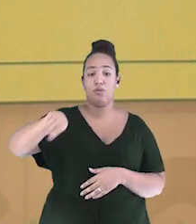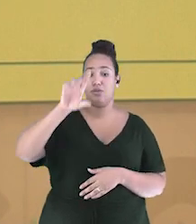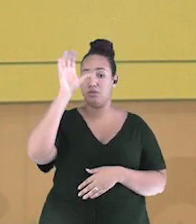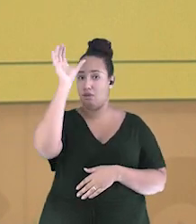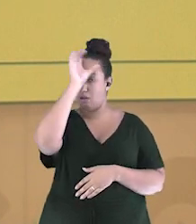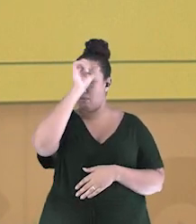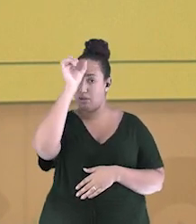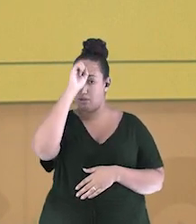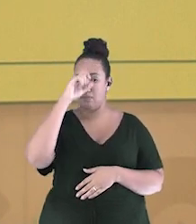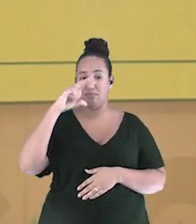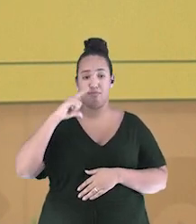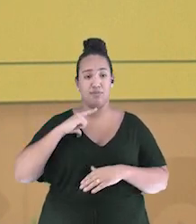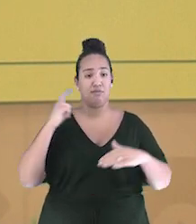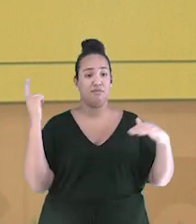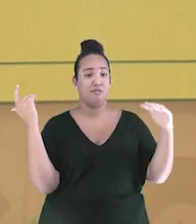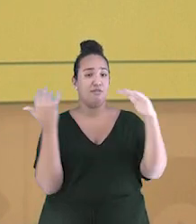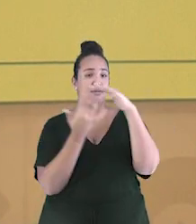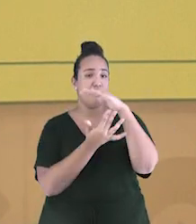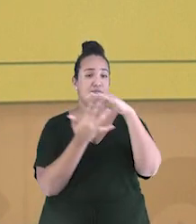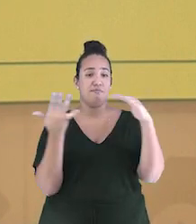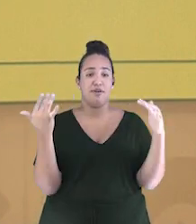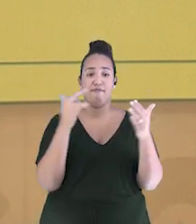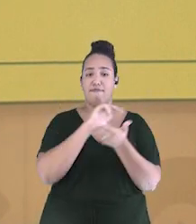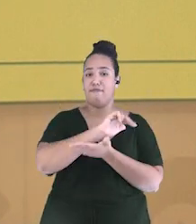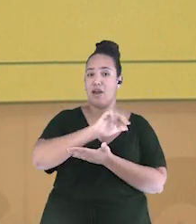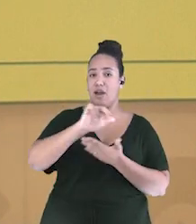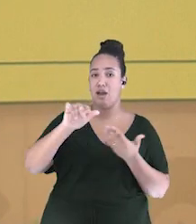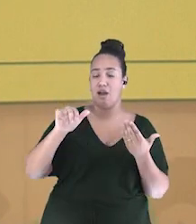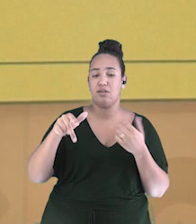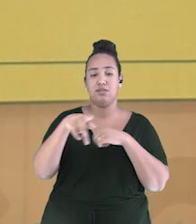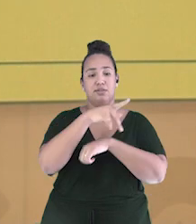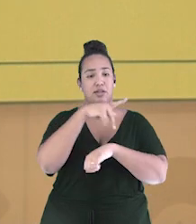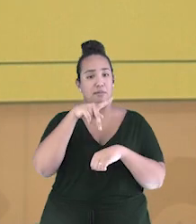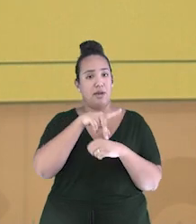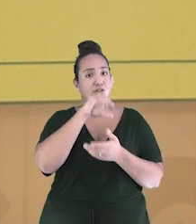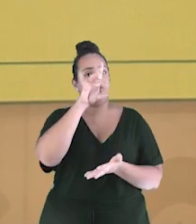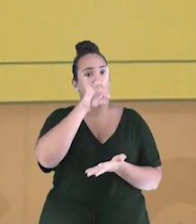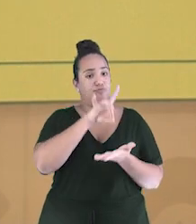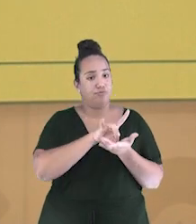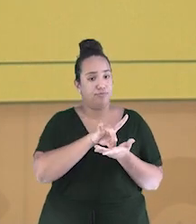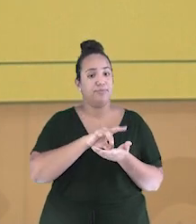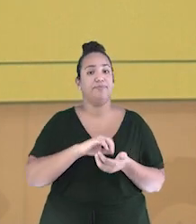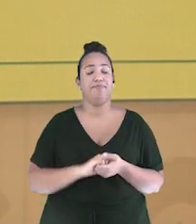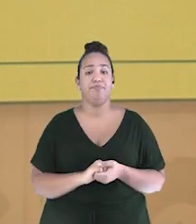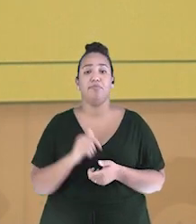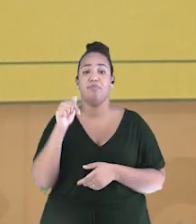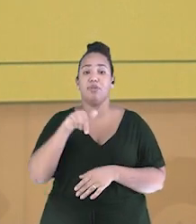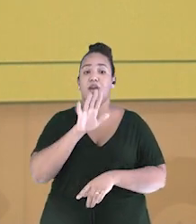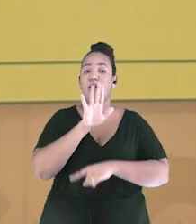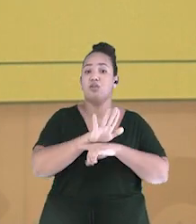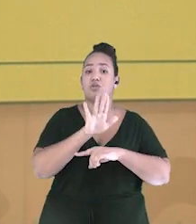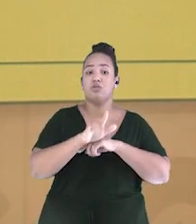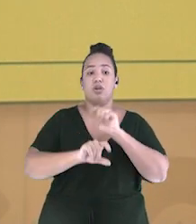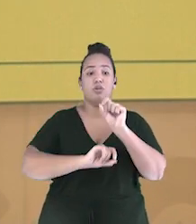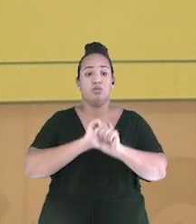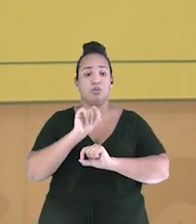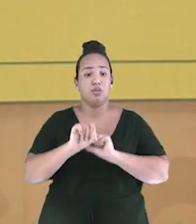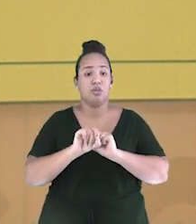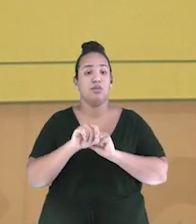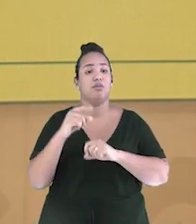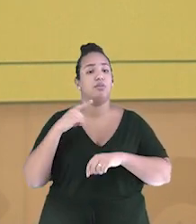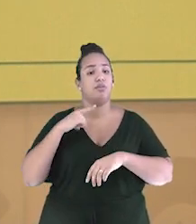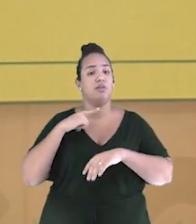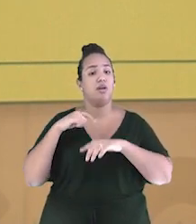imigrantes passaram a morar no Brasil após terem deixado seus países de origem e que aqui eles colaboraram para a realização